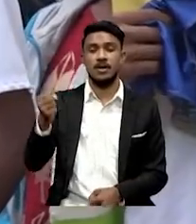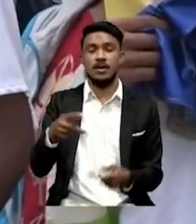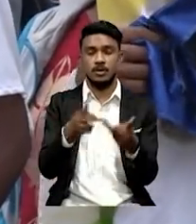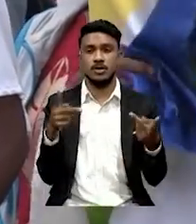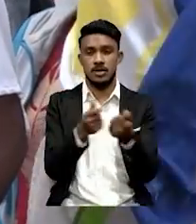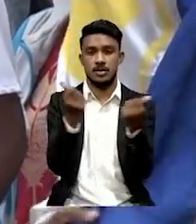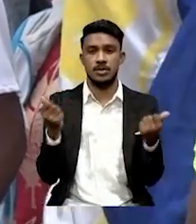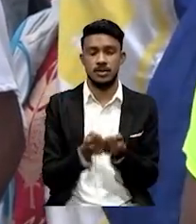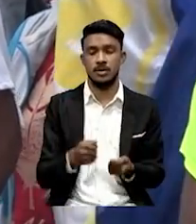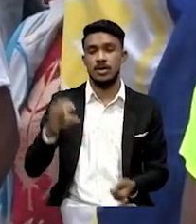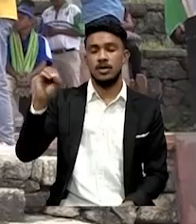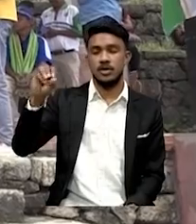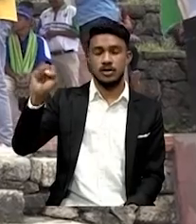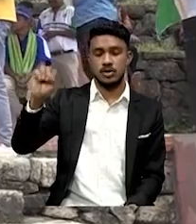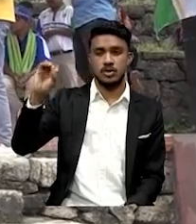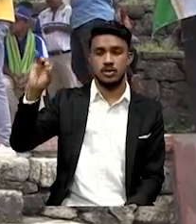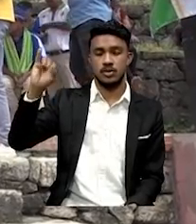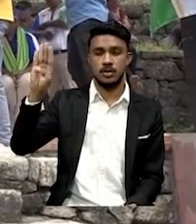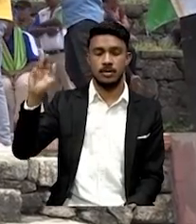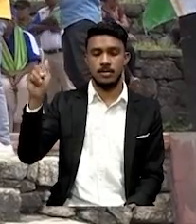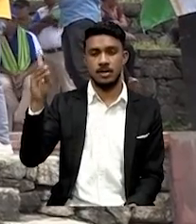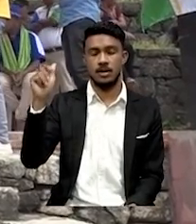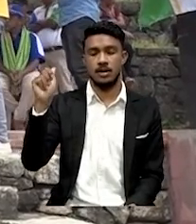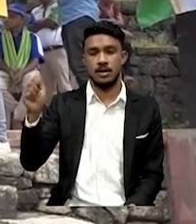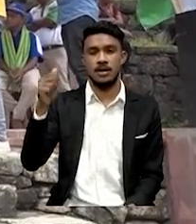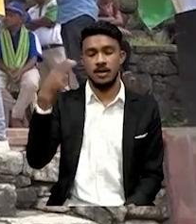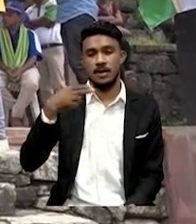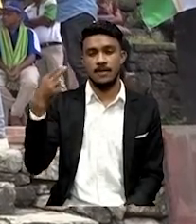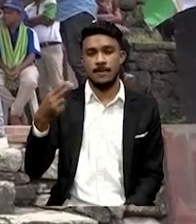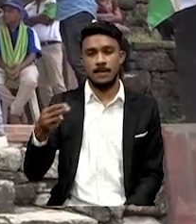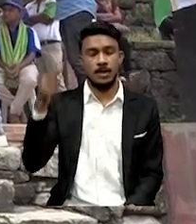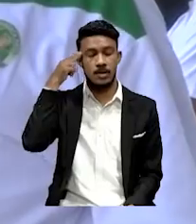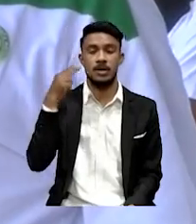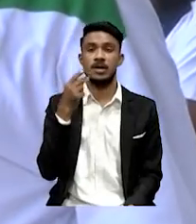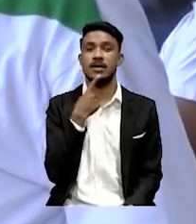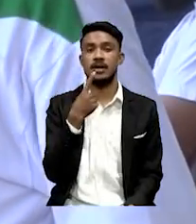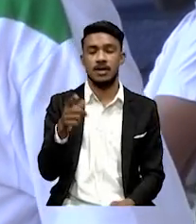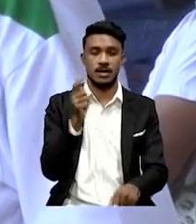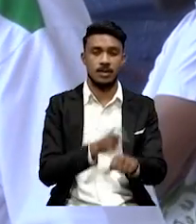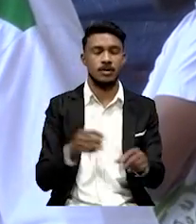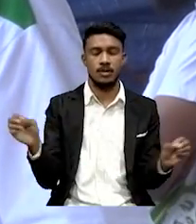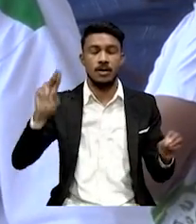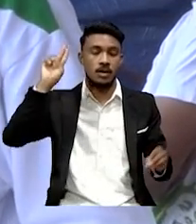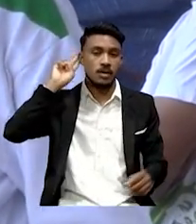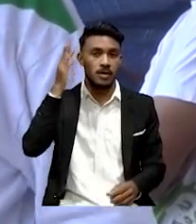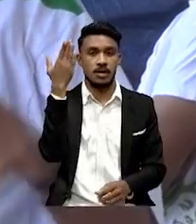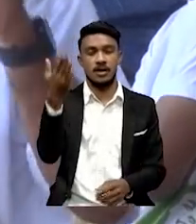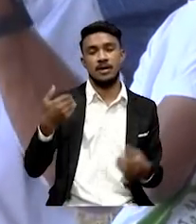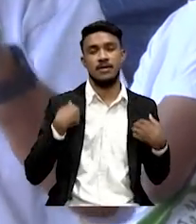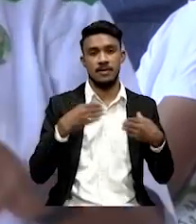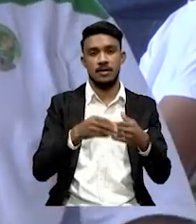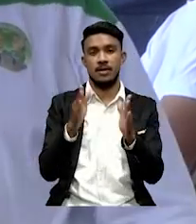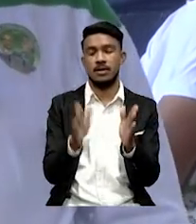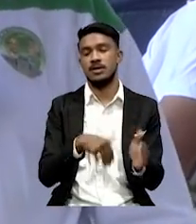Soibada, município Manatutu, quinta semana, né? Ramuzorta Hateten, e a momento neba, nia nunca rona katak, e a liderança